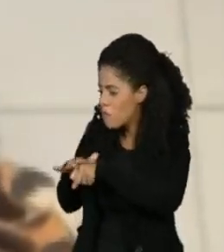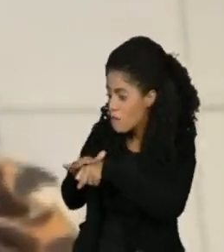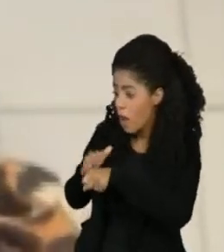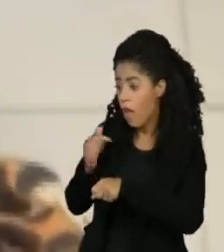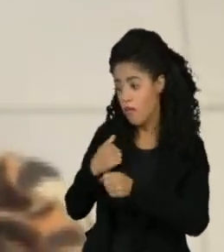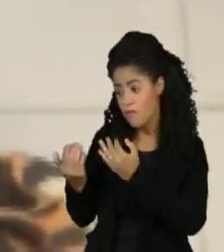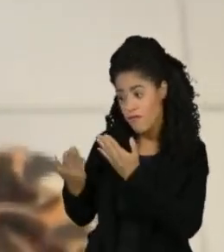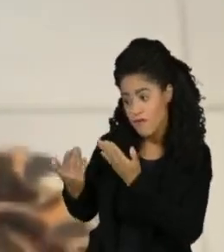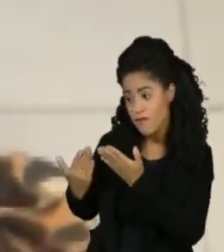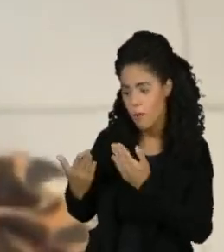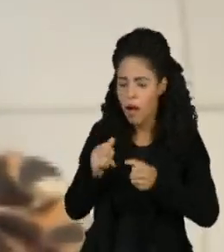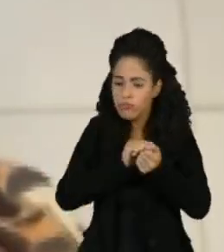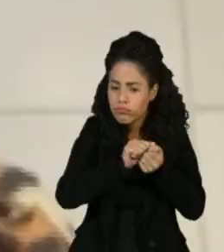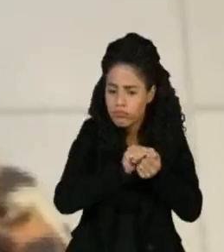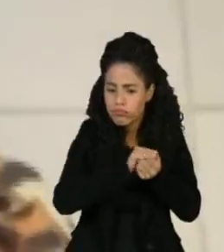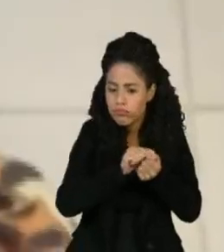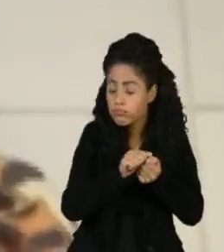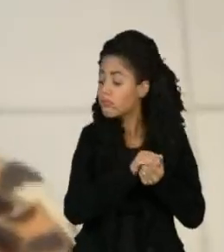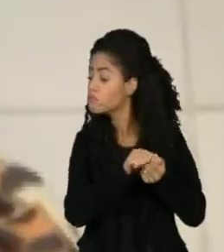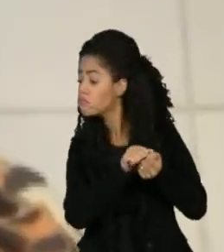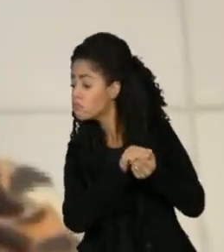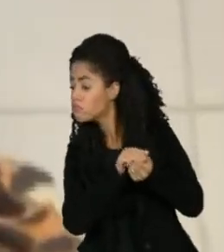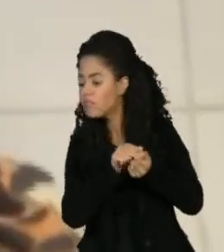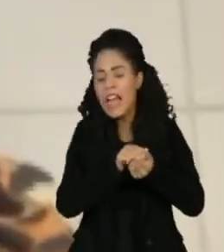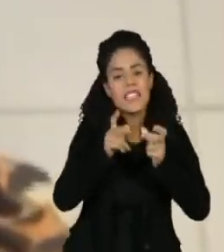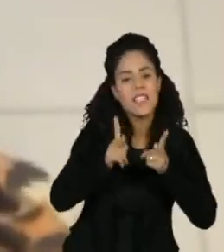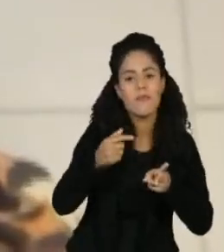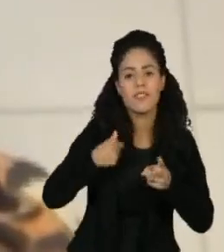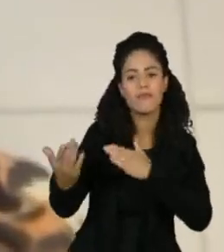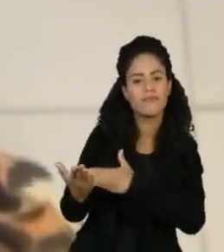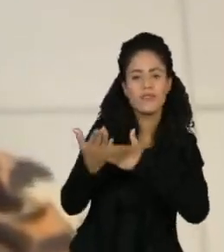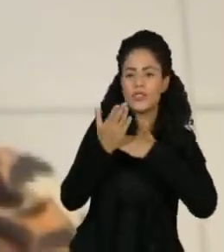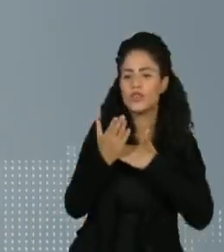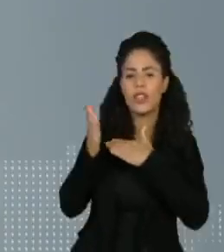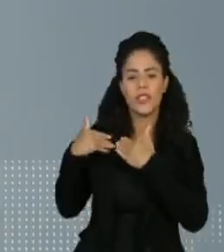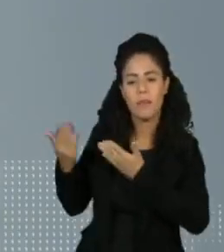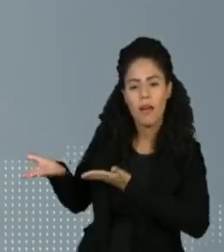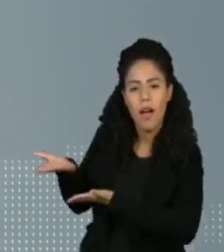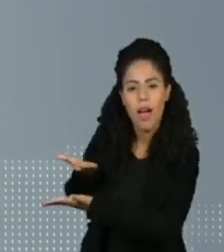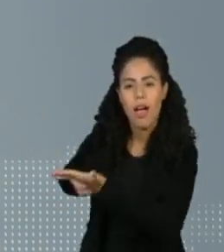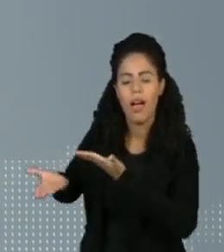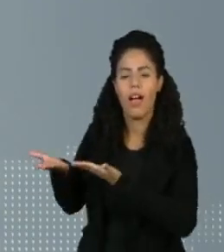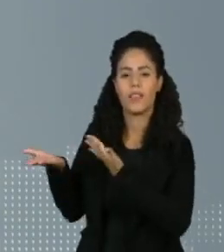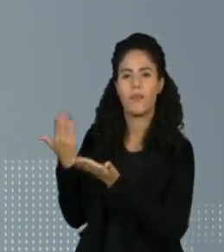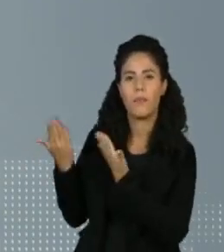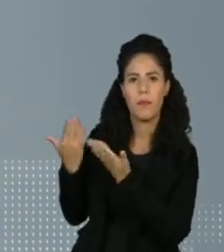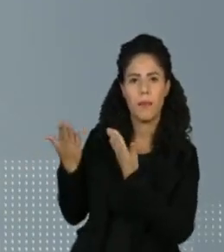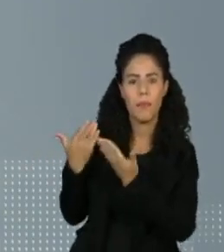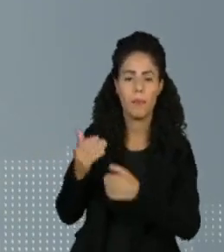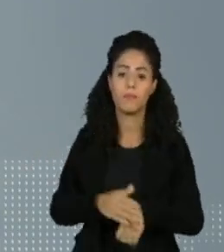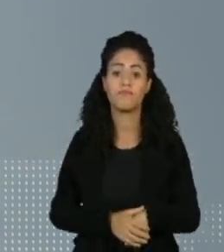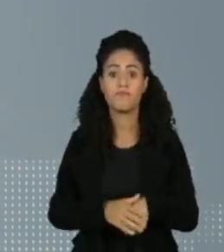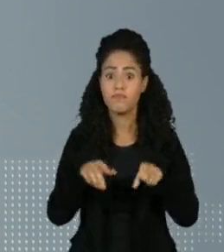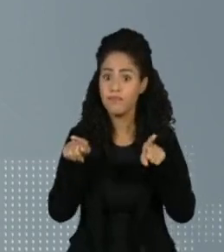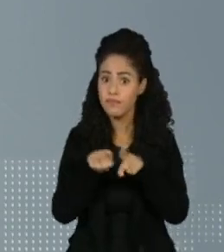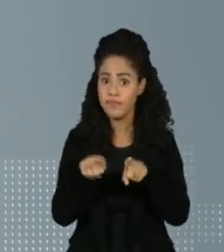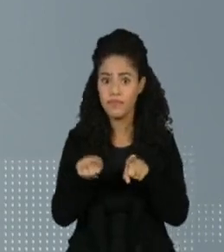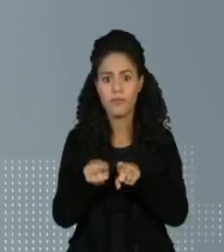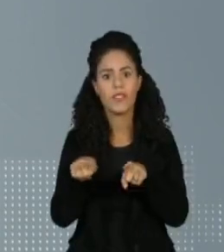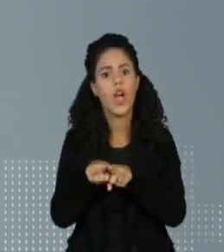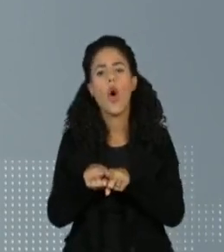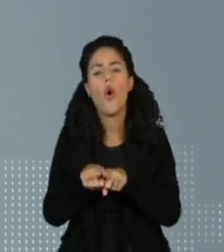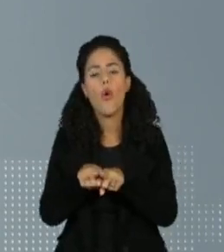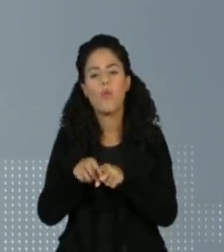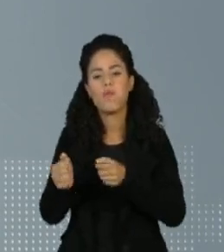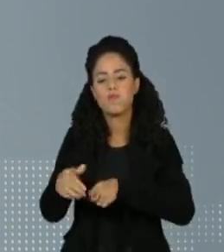lavando a louça, né? Um dia você vai ajudar a mamãe, essas coisas assim. Na casa da outra Vitória, as conversas com o